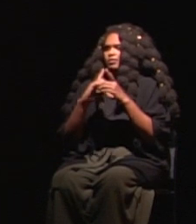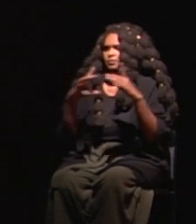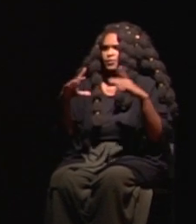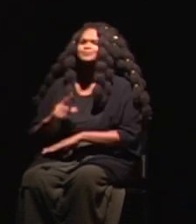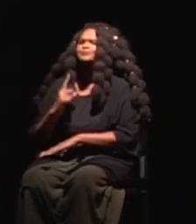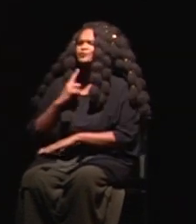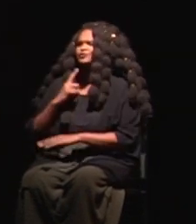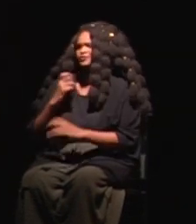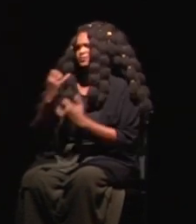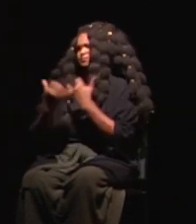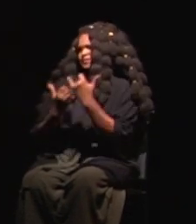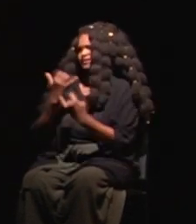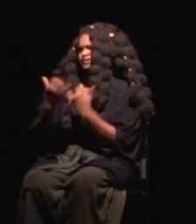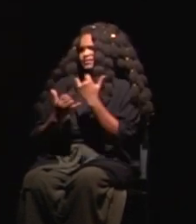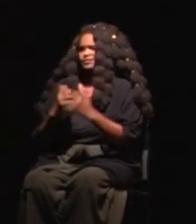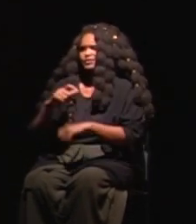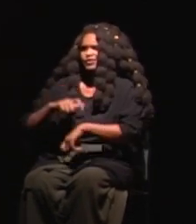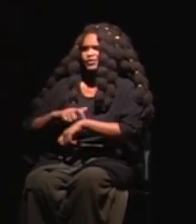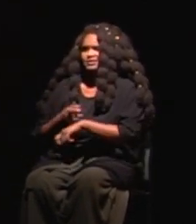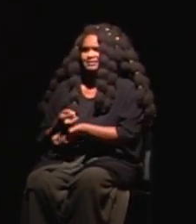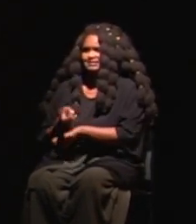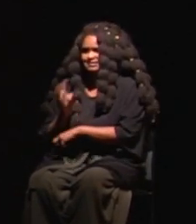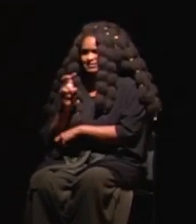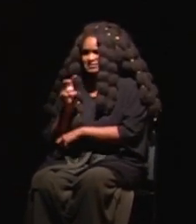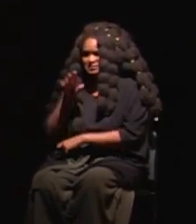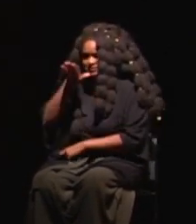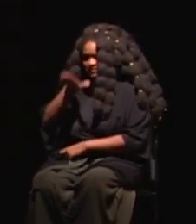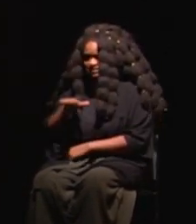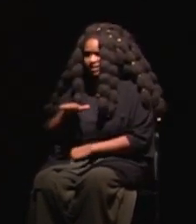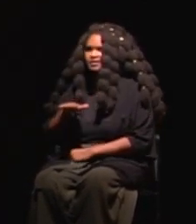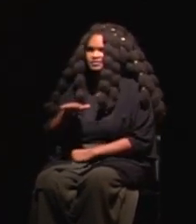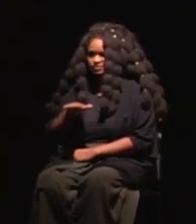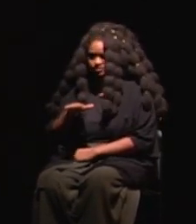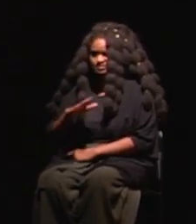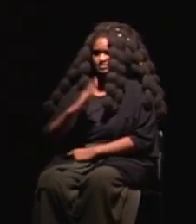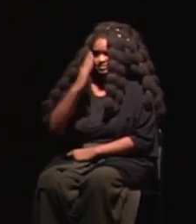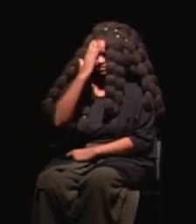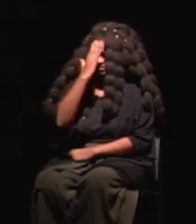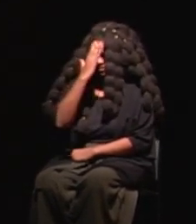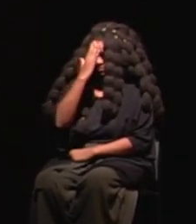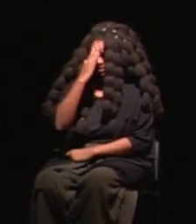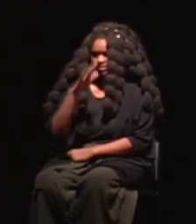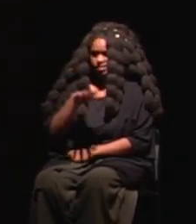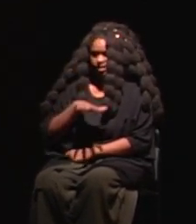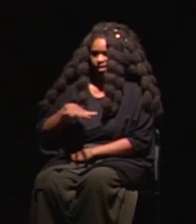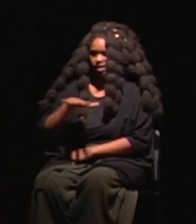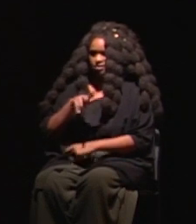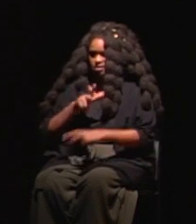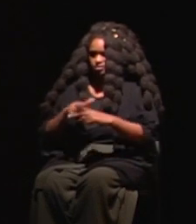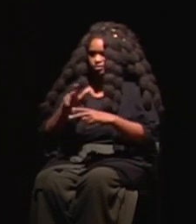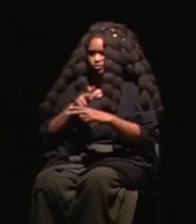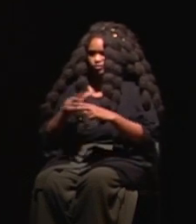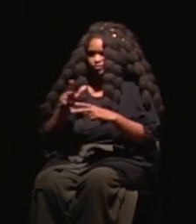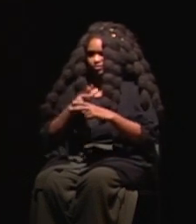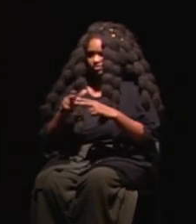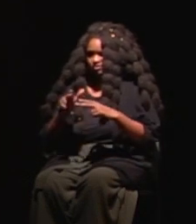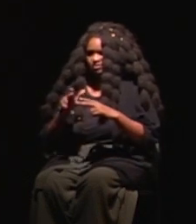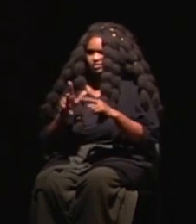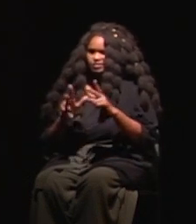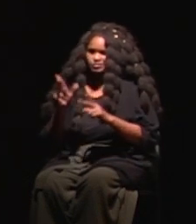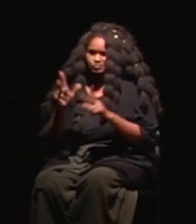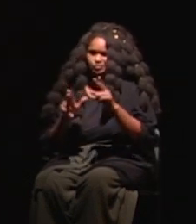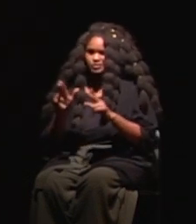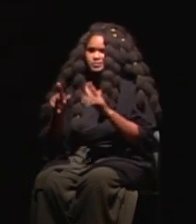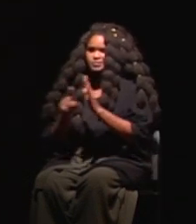do país. 17h, para saber, na editoria de artes do jornal, para